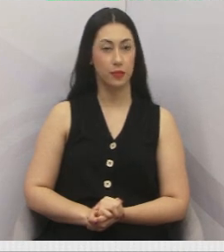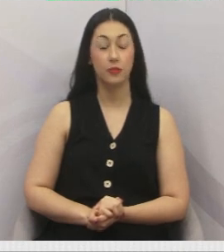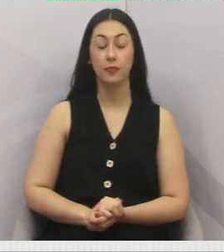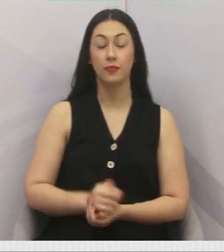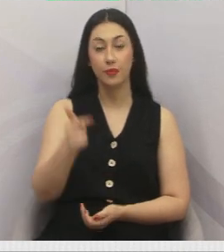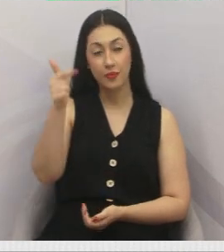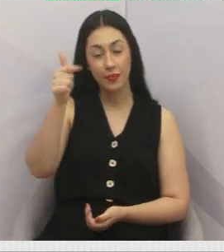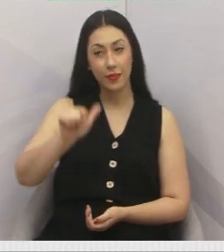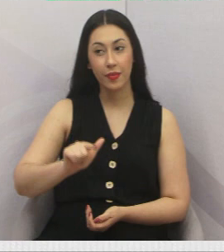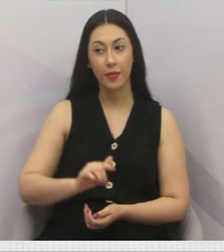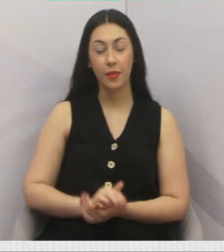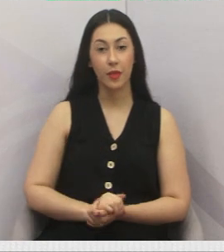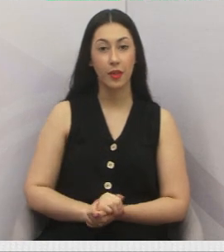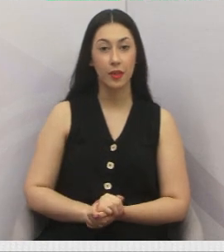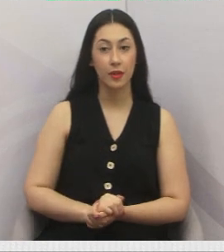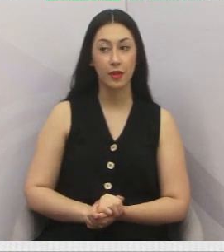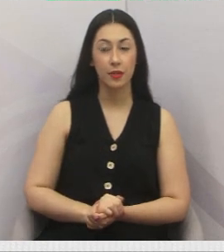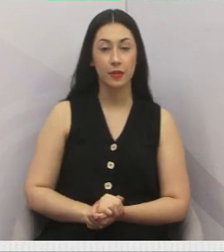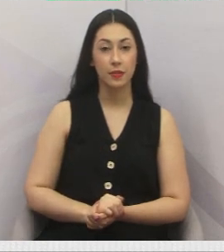Próximo voto.